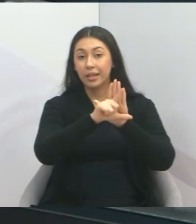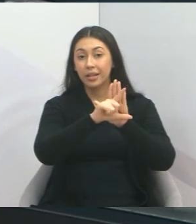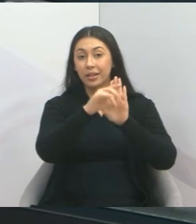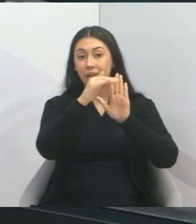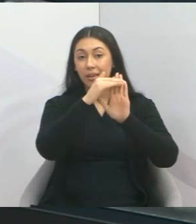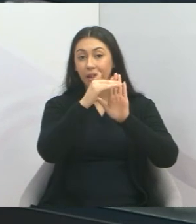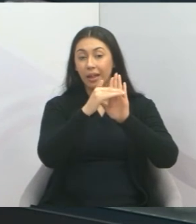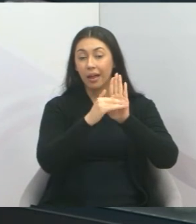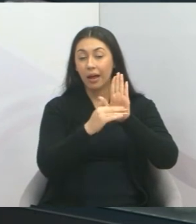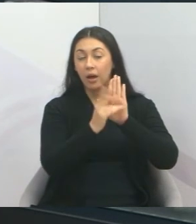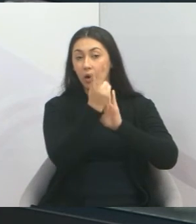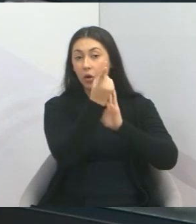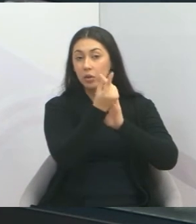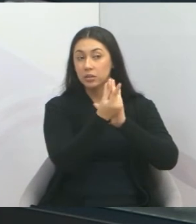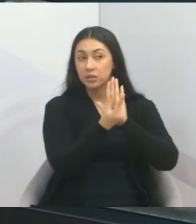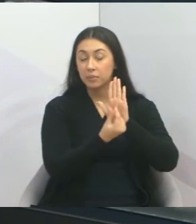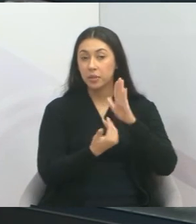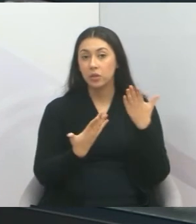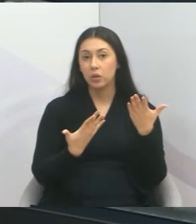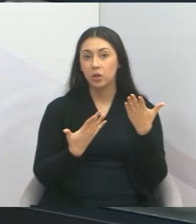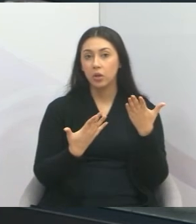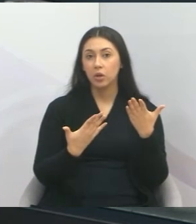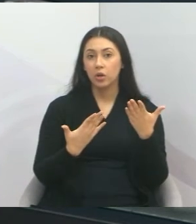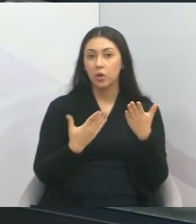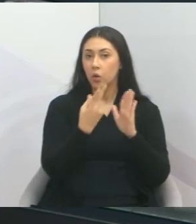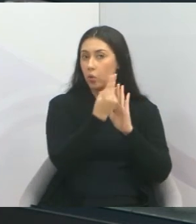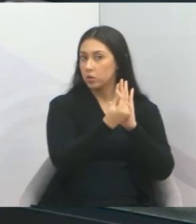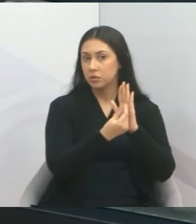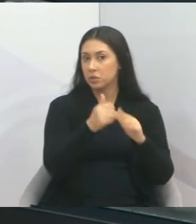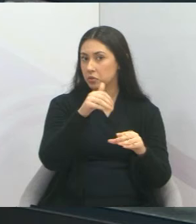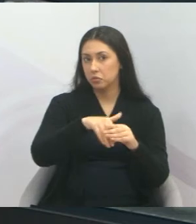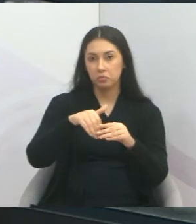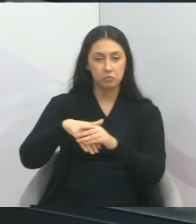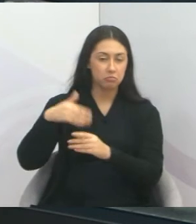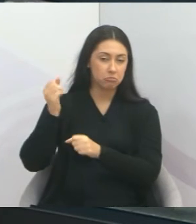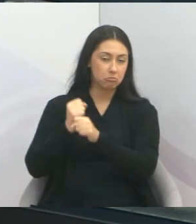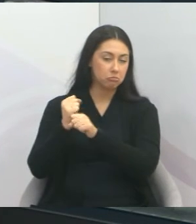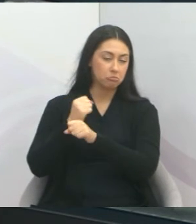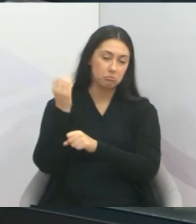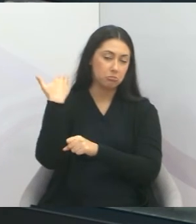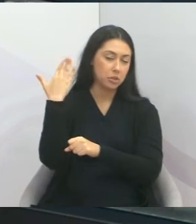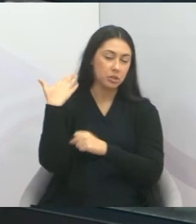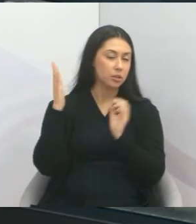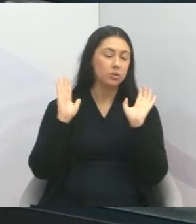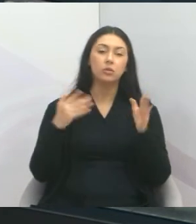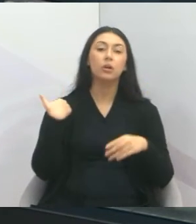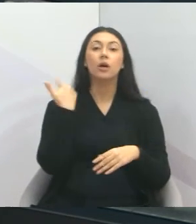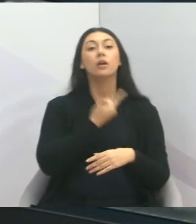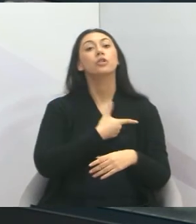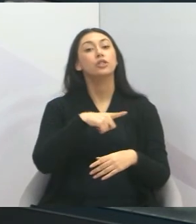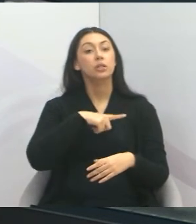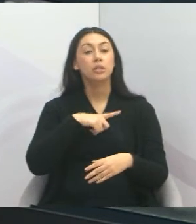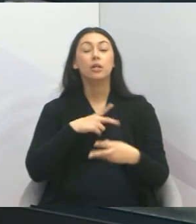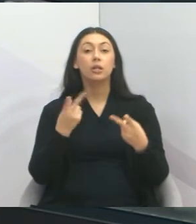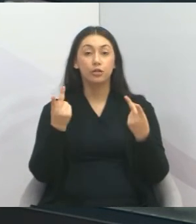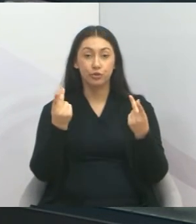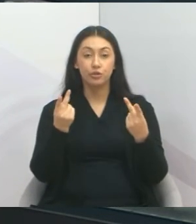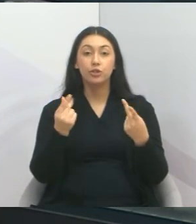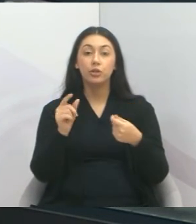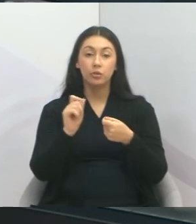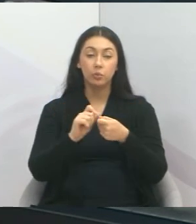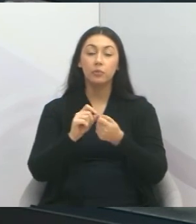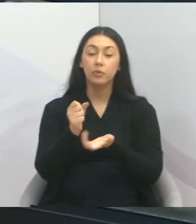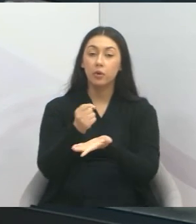diretrizes orçamentárias orçamento esse ano foi votado no ano passado e a gente tem condições de fazer um